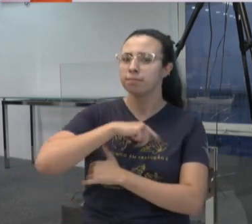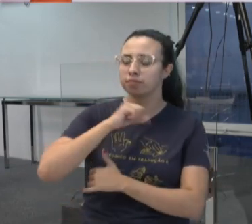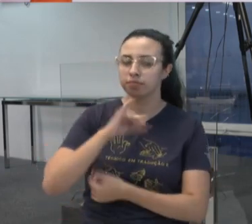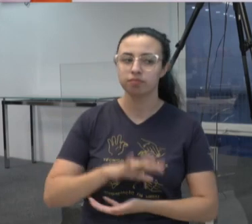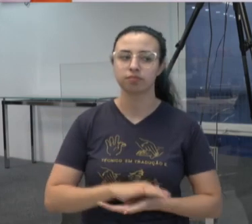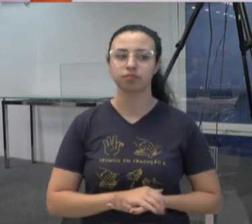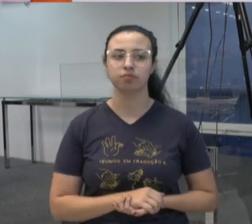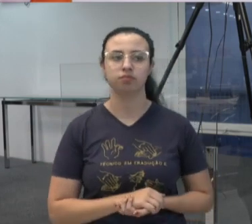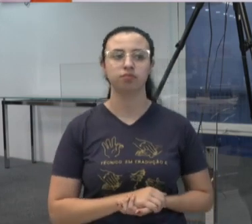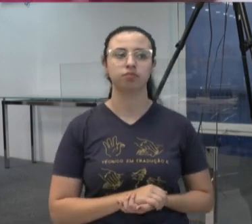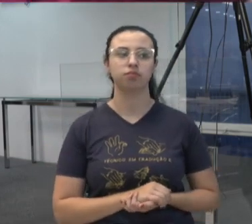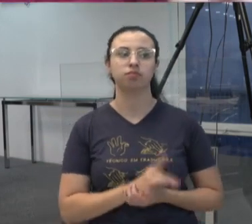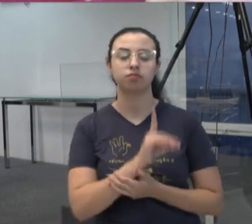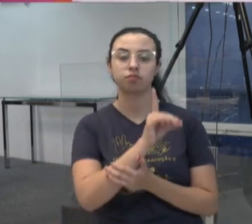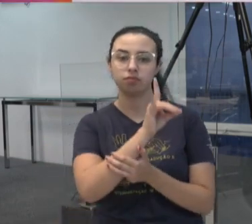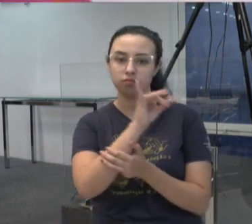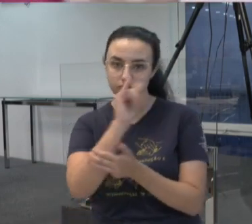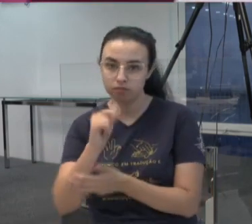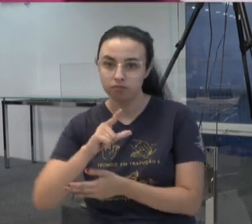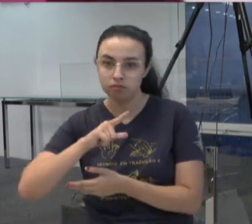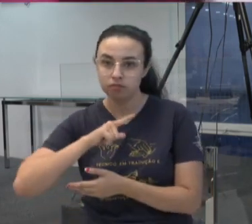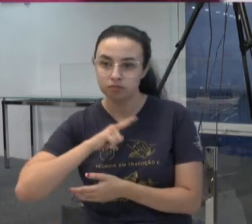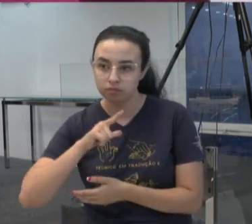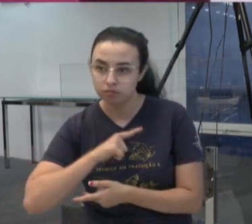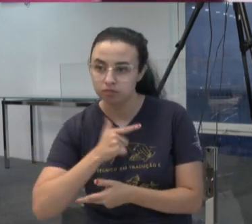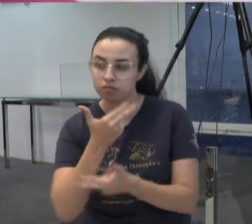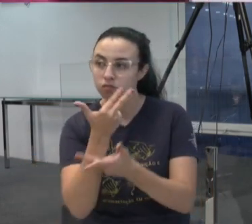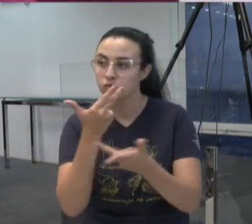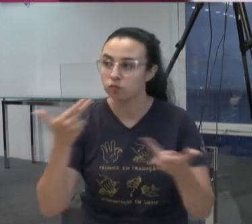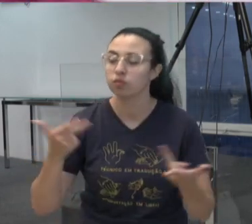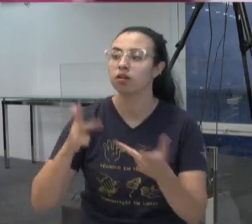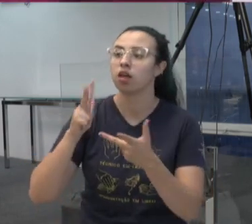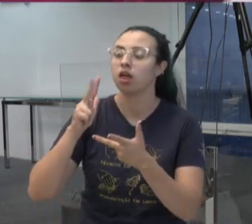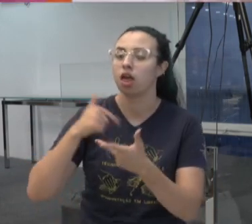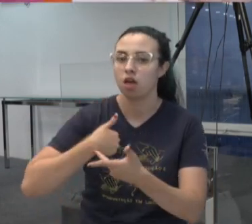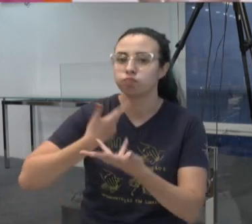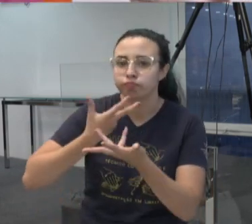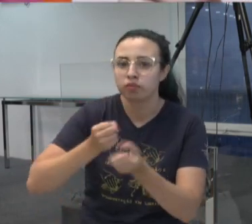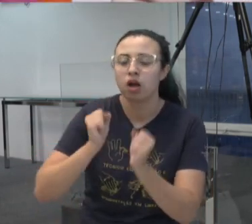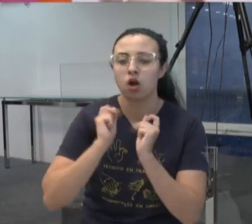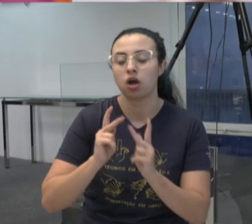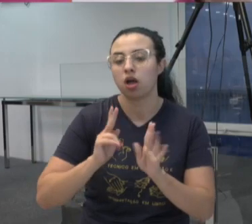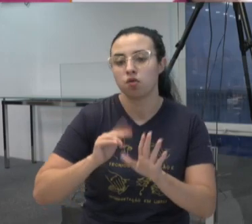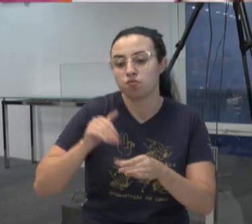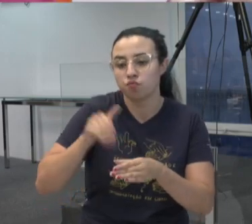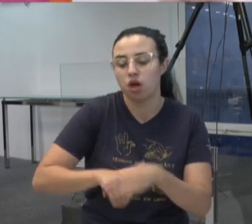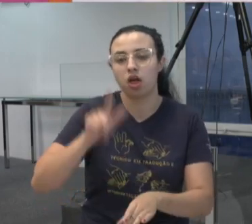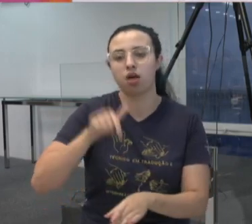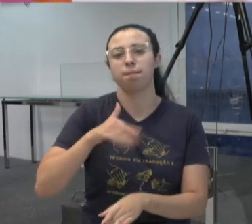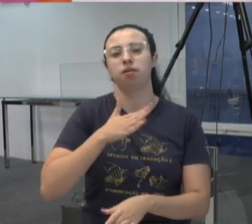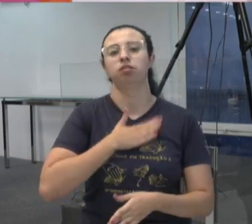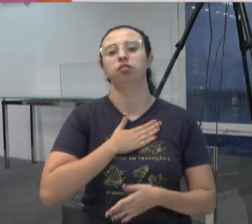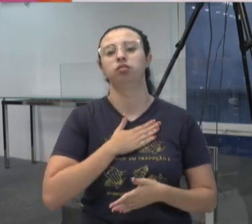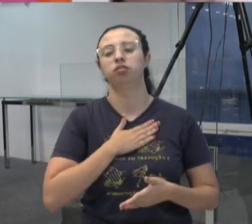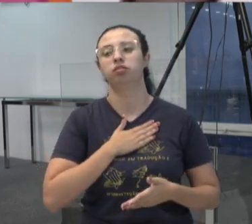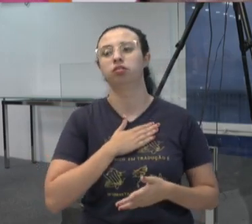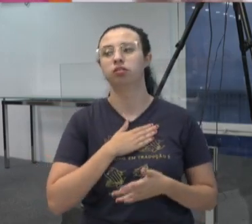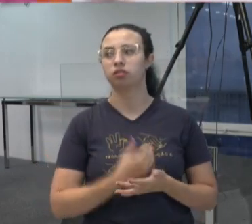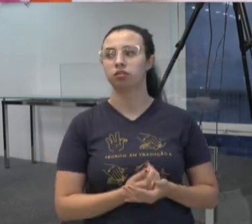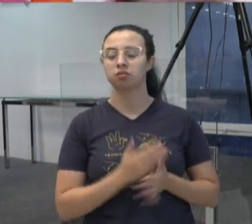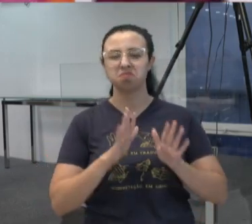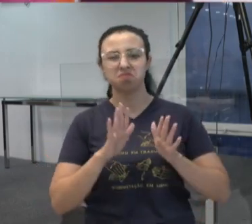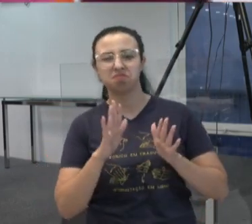vergonha na cara eu tenho. E o dia que aparecer uma que possa me convencer, porque o voto é meu, eu vou votar. Caso contrário,